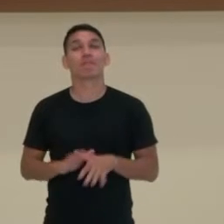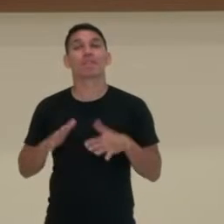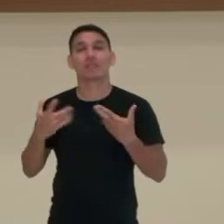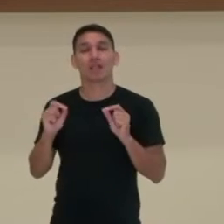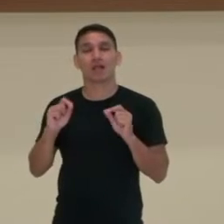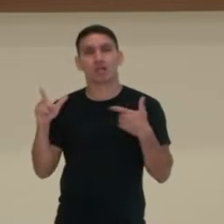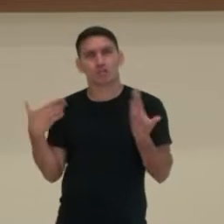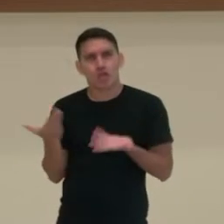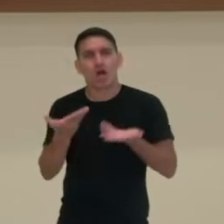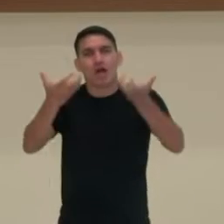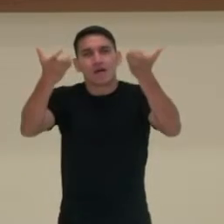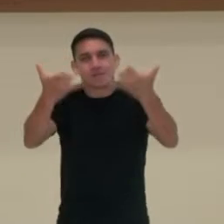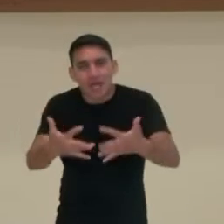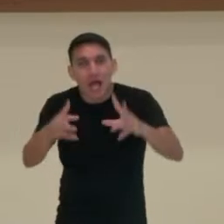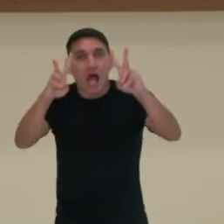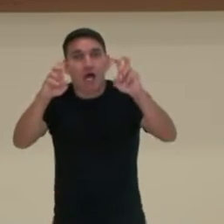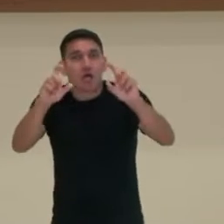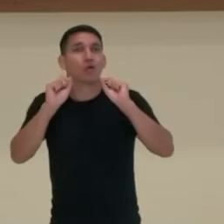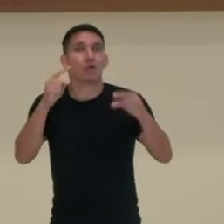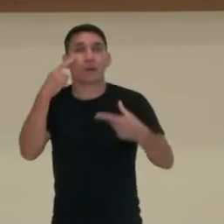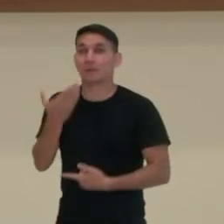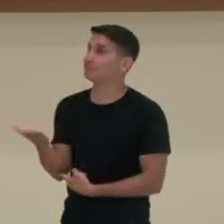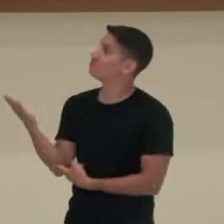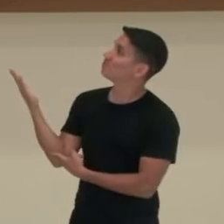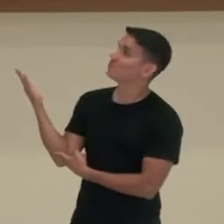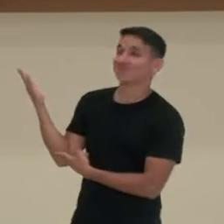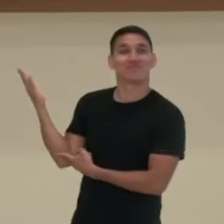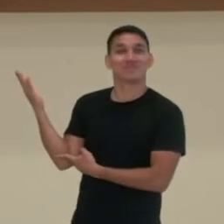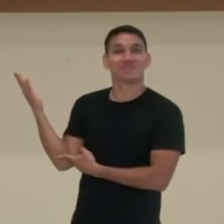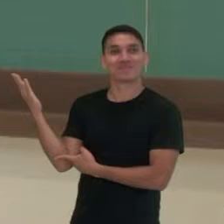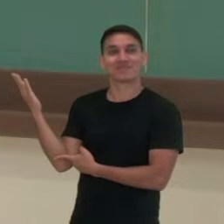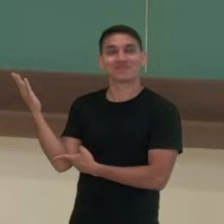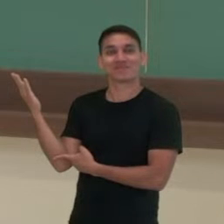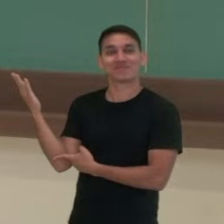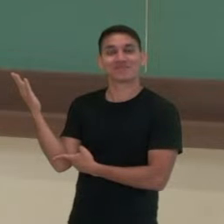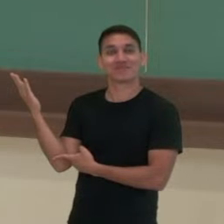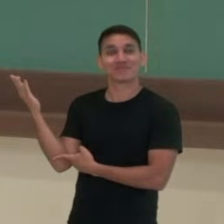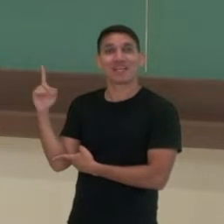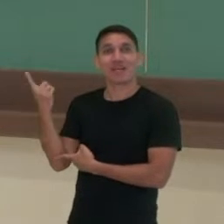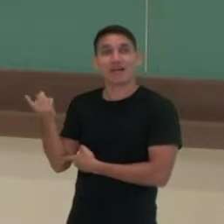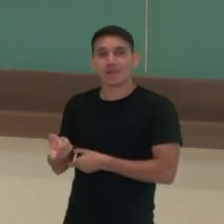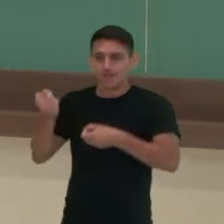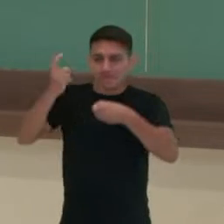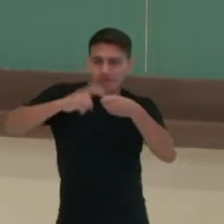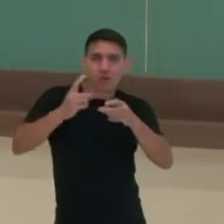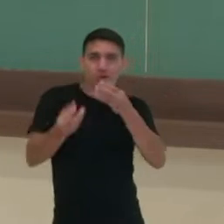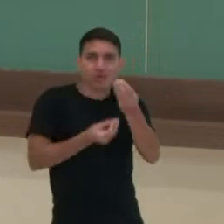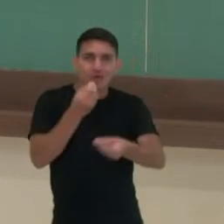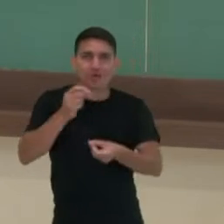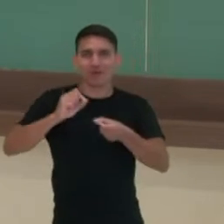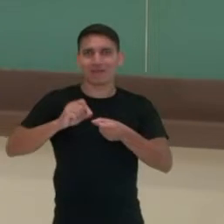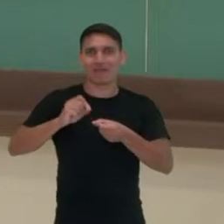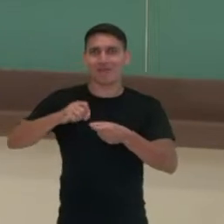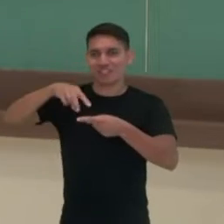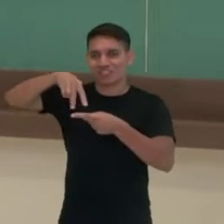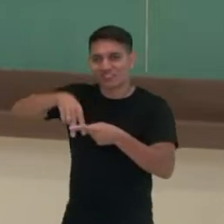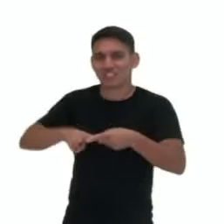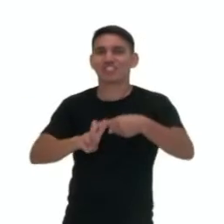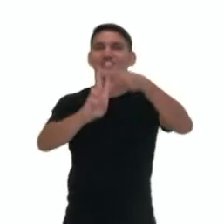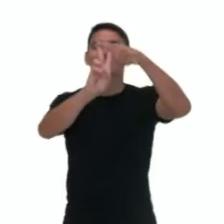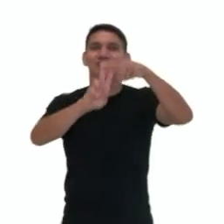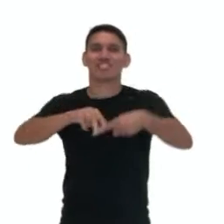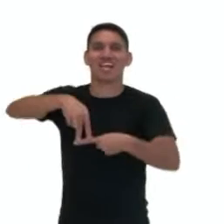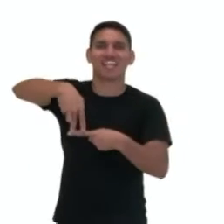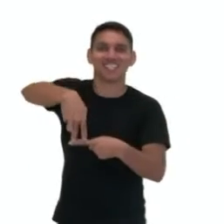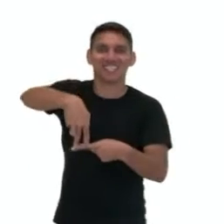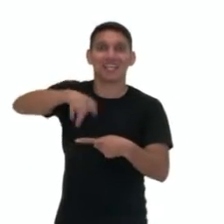E a gente está aqui para falar sobre a retomada da ginástica. Então aqui é a imagem de uma atleta